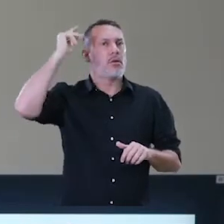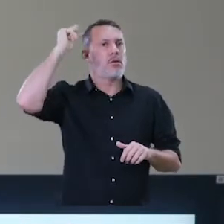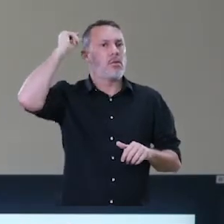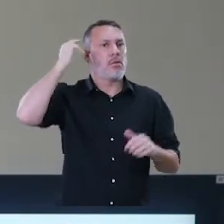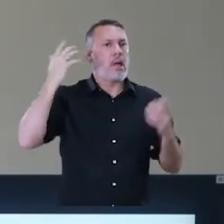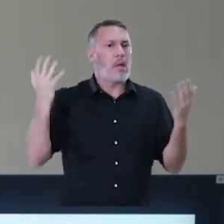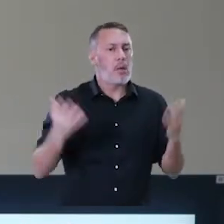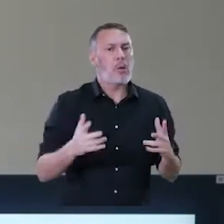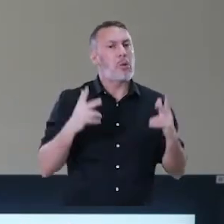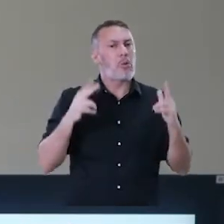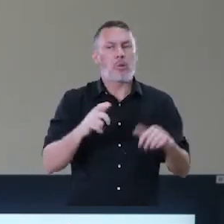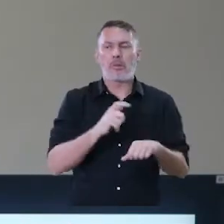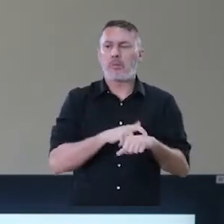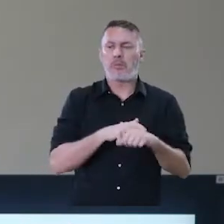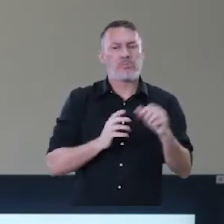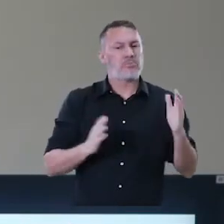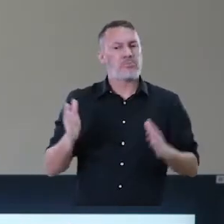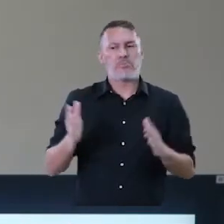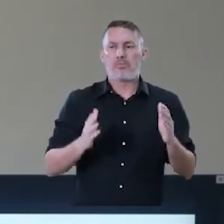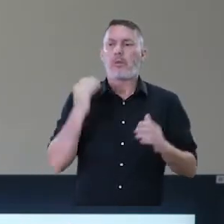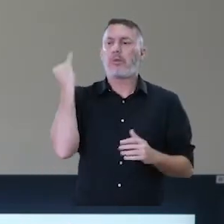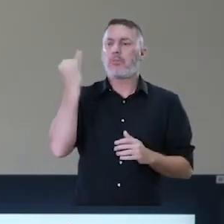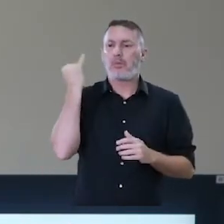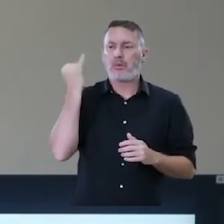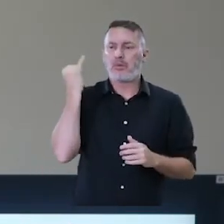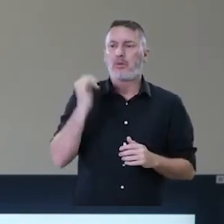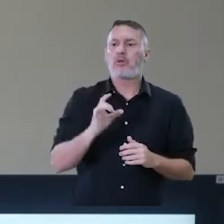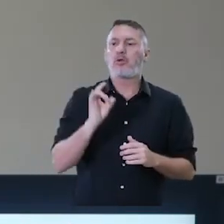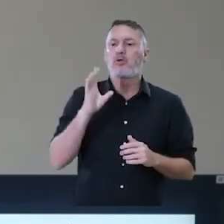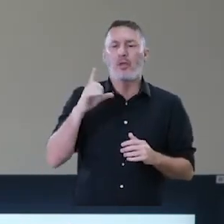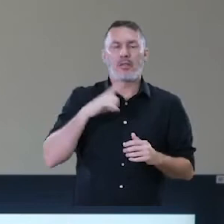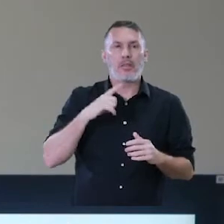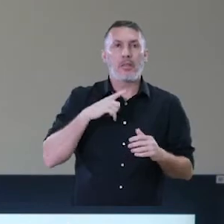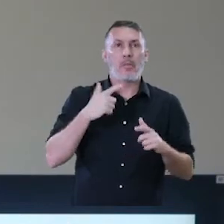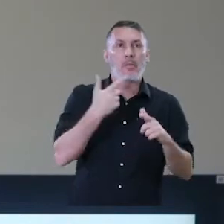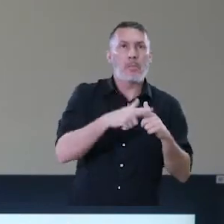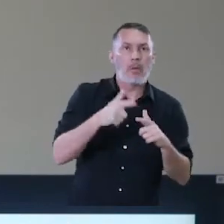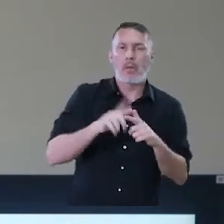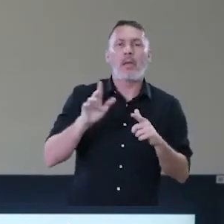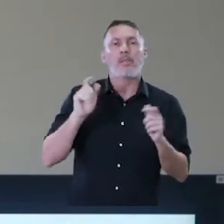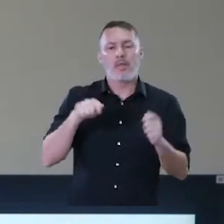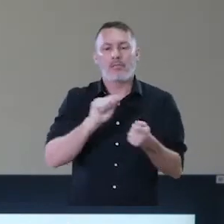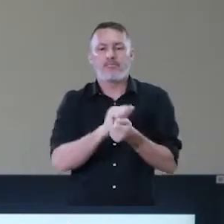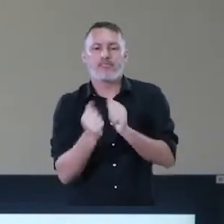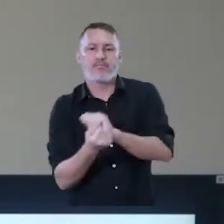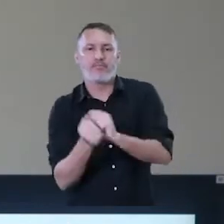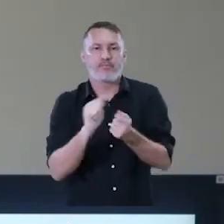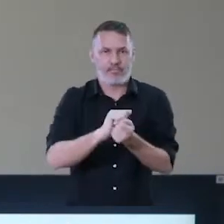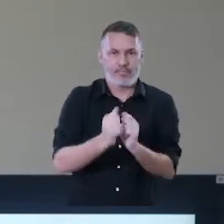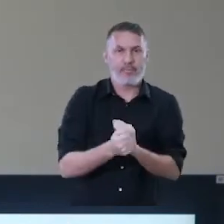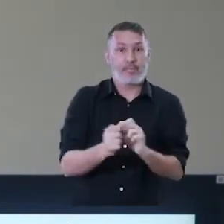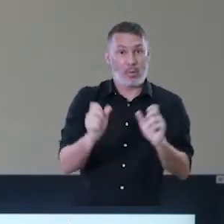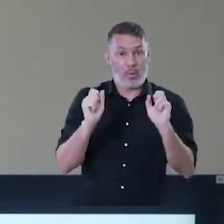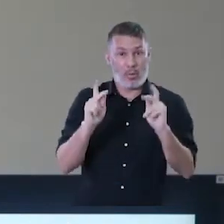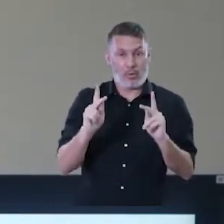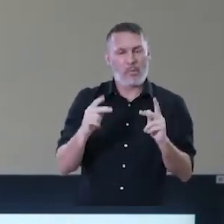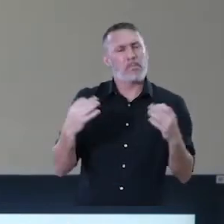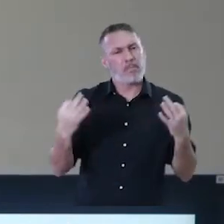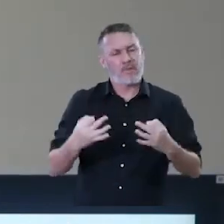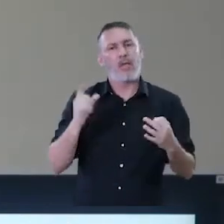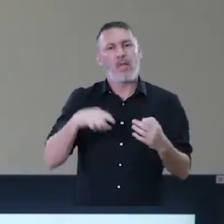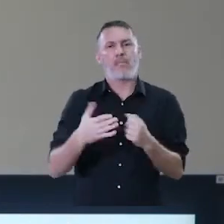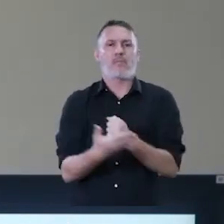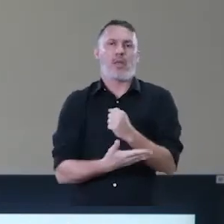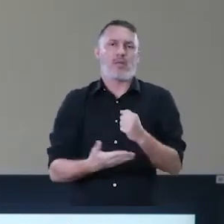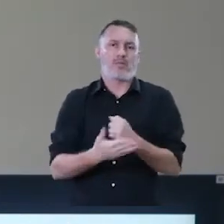naquele período e eu preciso tratar agora, para que gerações futuras não sofram com a mesma problemática. Perfeito, é isso que eu vou